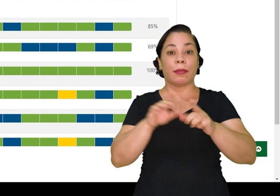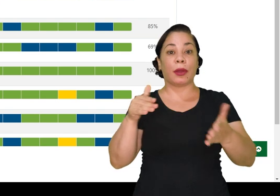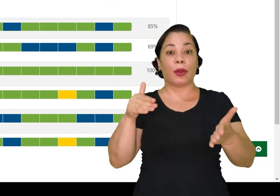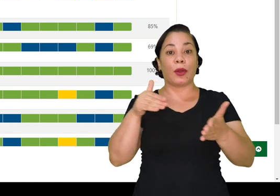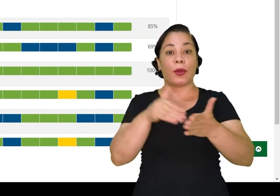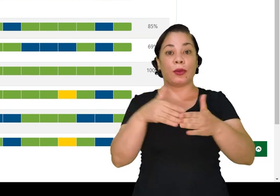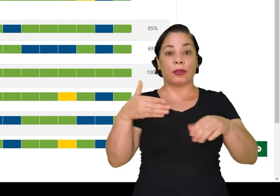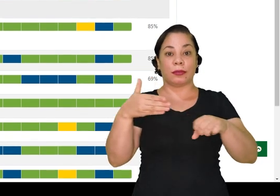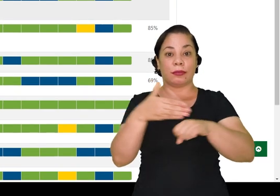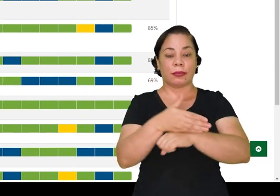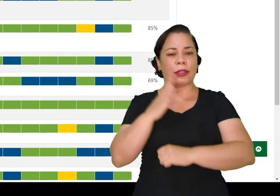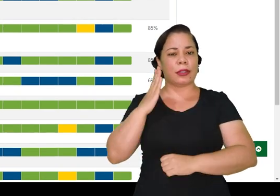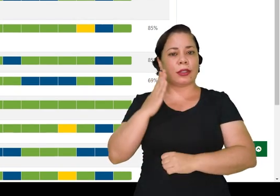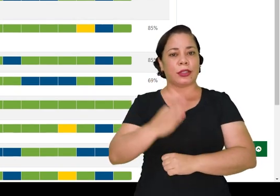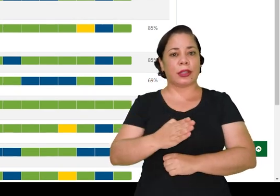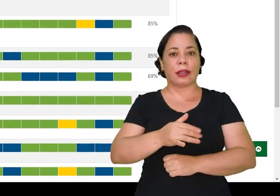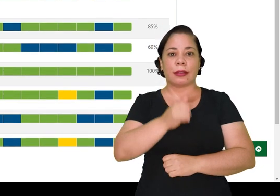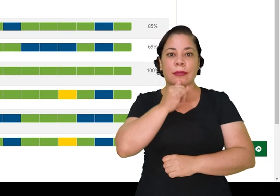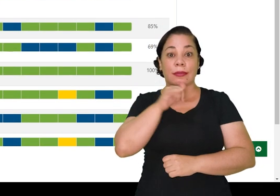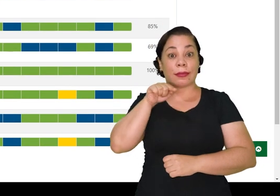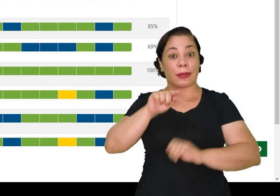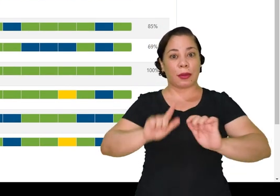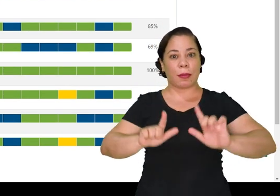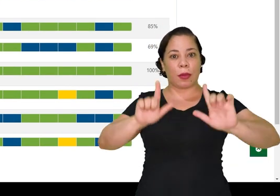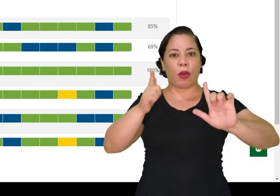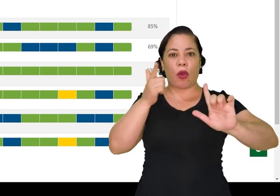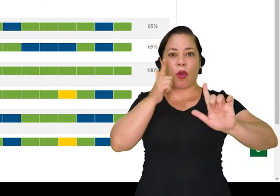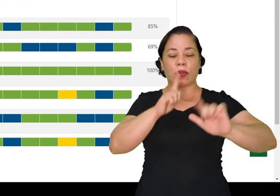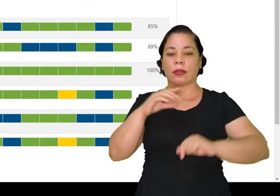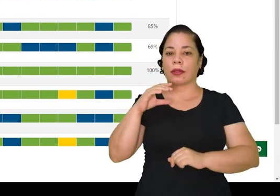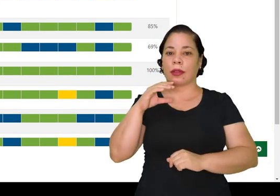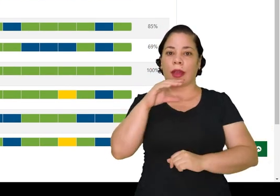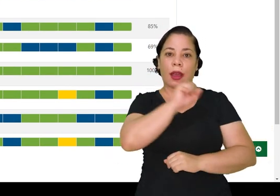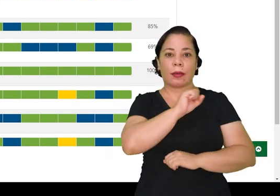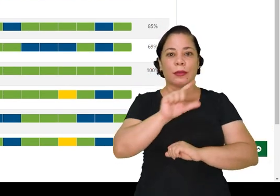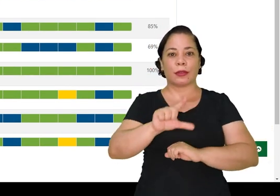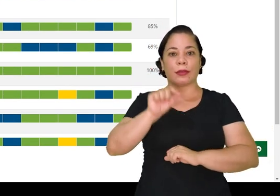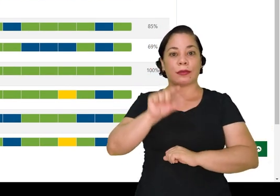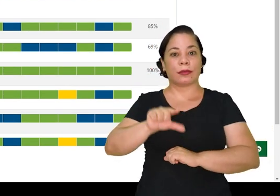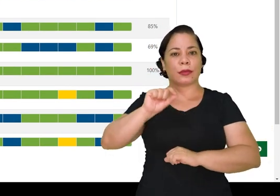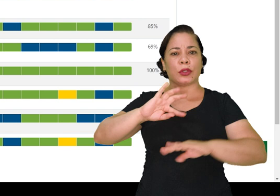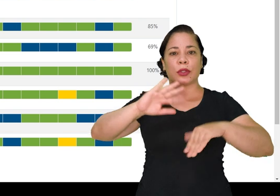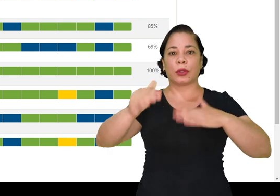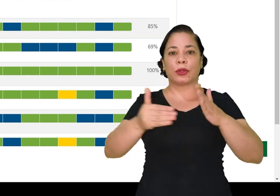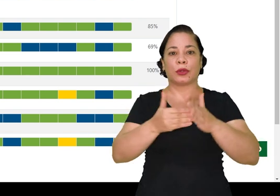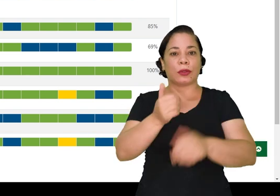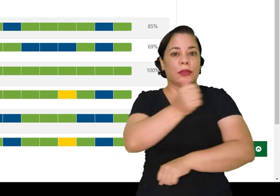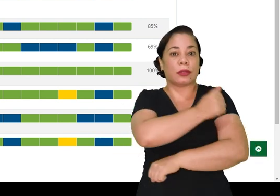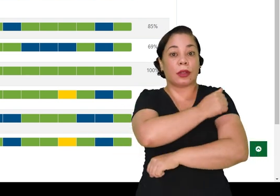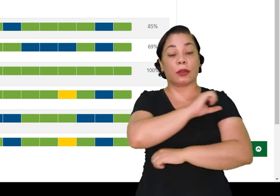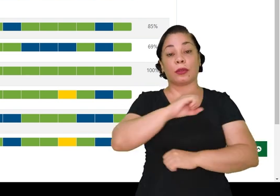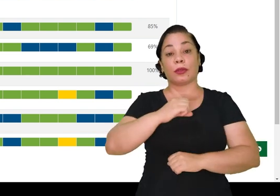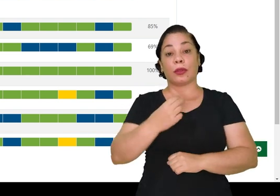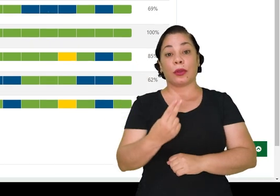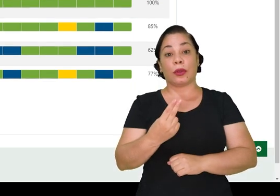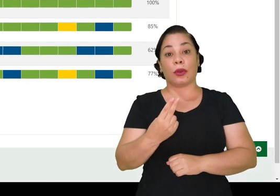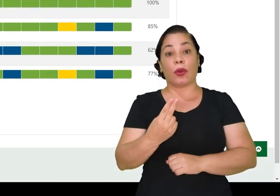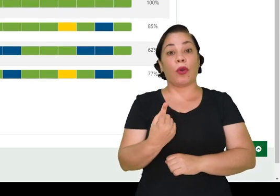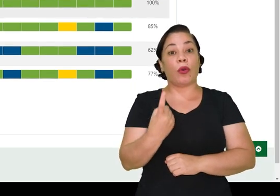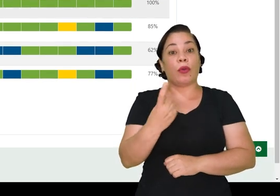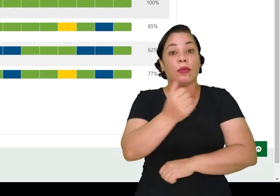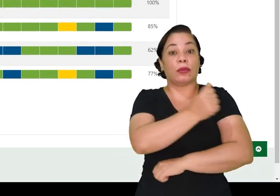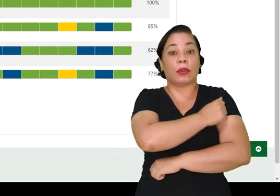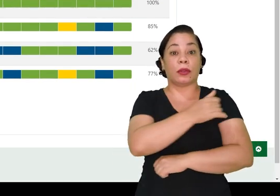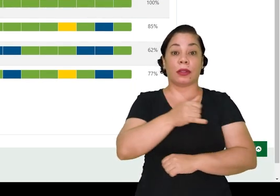ao seu último acesso e aqui diretamente por esse bloco nós conseguimos rapidamente selecionar todos os alunos ou até mesmo